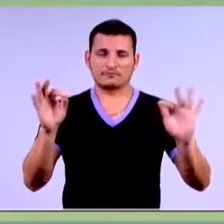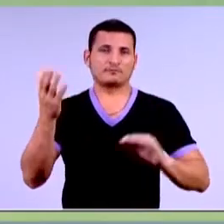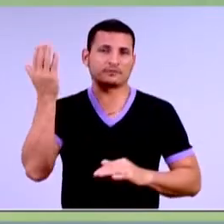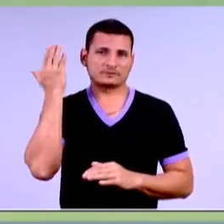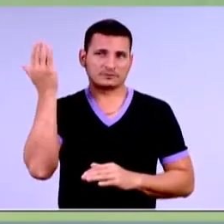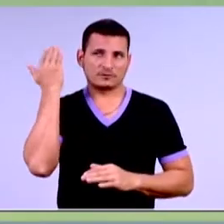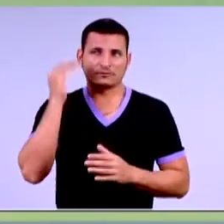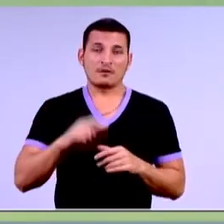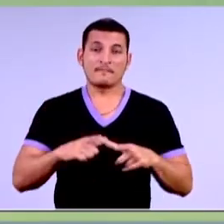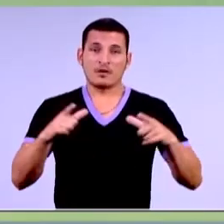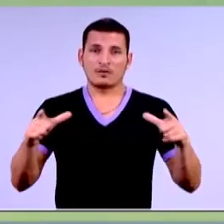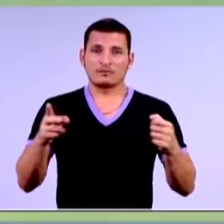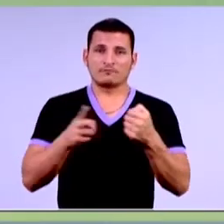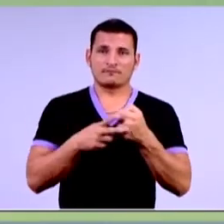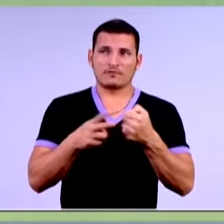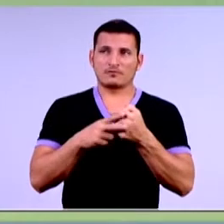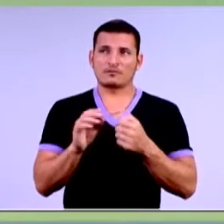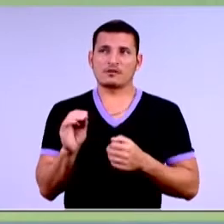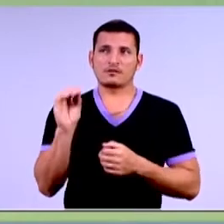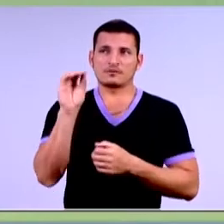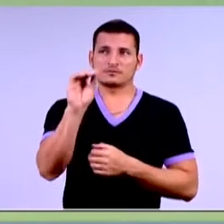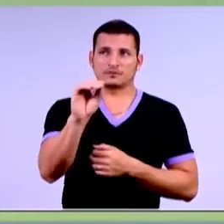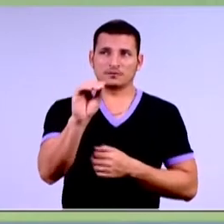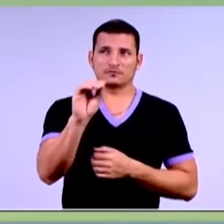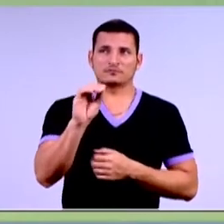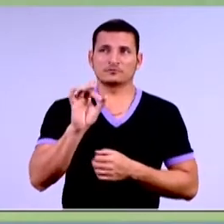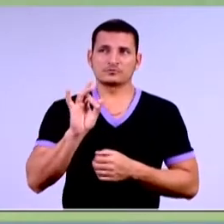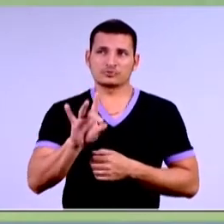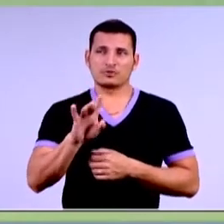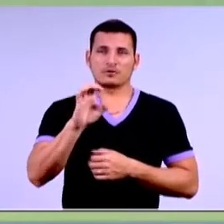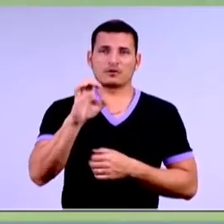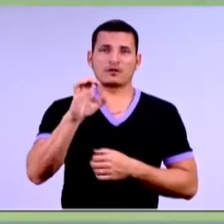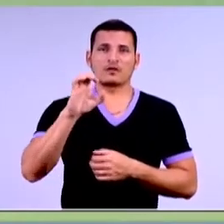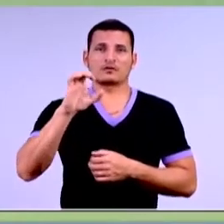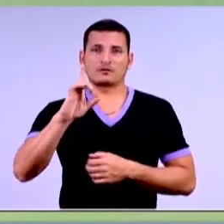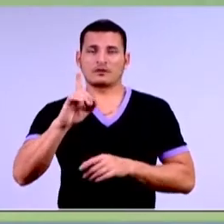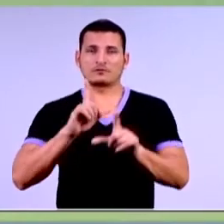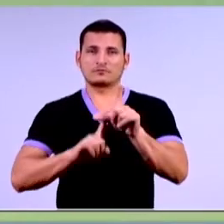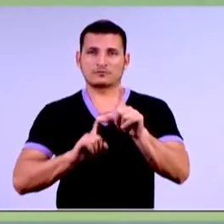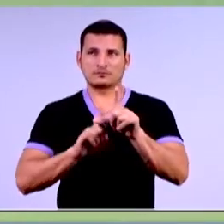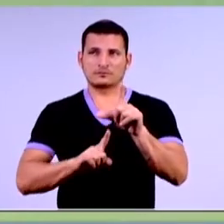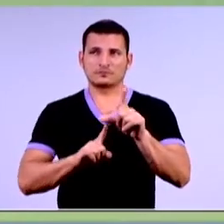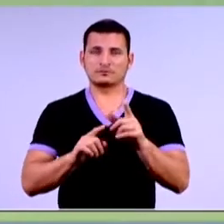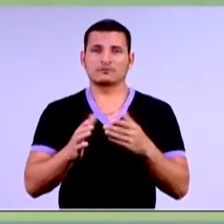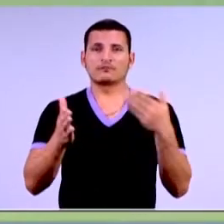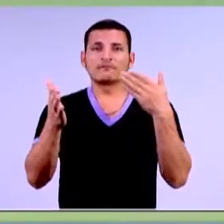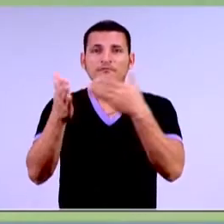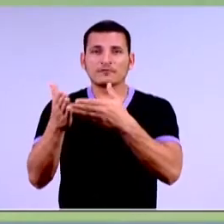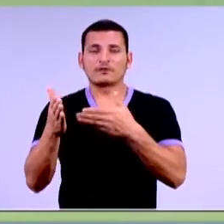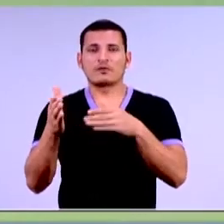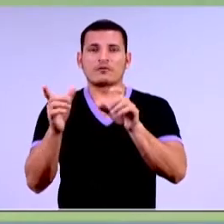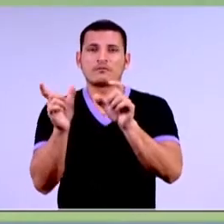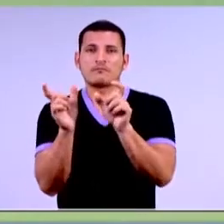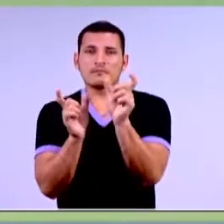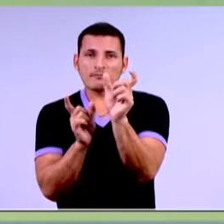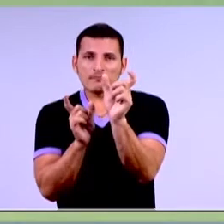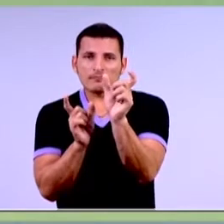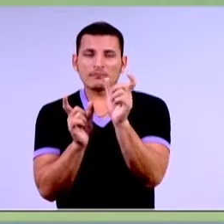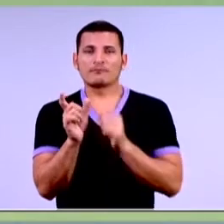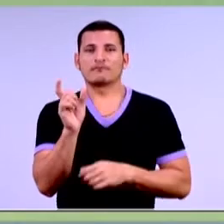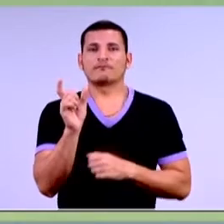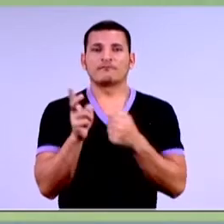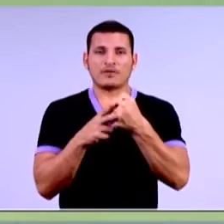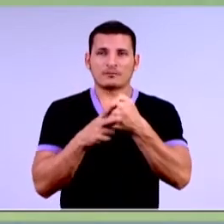maioria dos verbos acrescenta se a apenas as letras é de ao final do verbo então exemplo que nós temos aqui